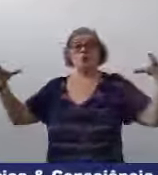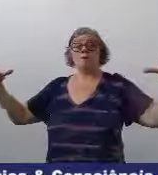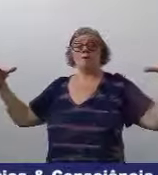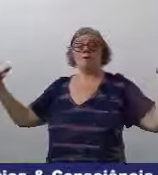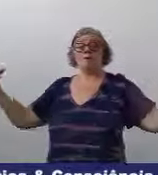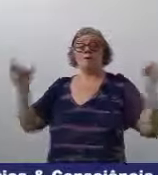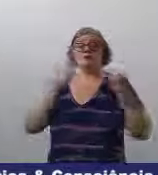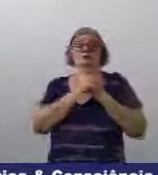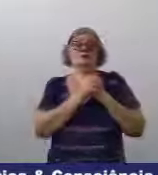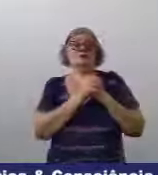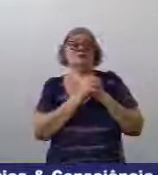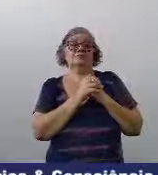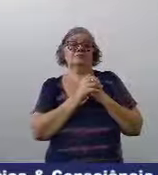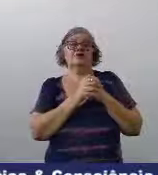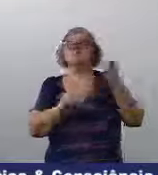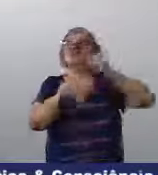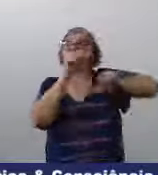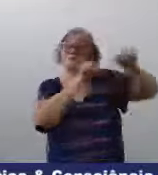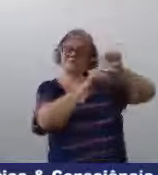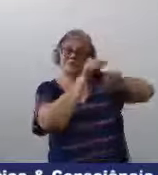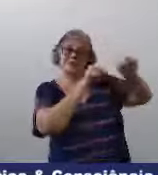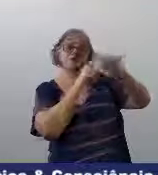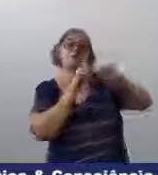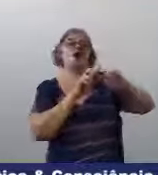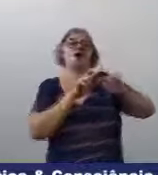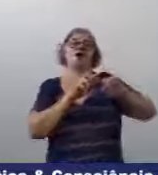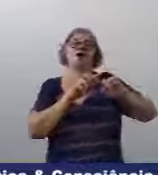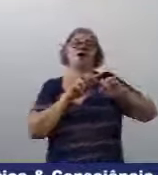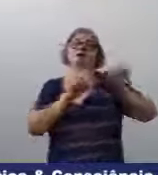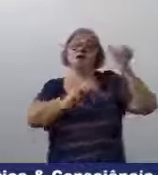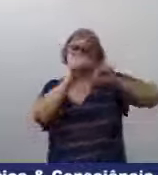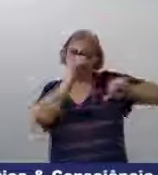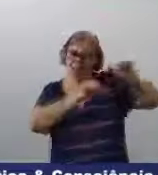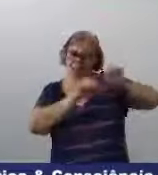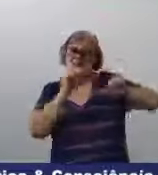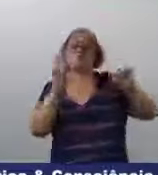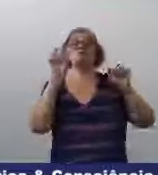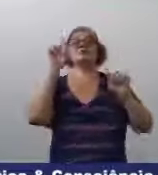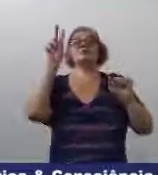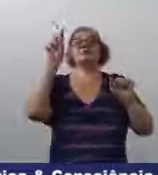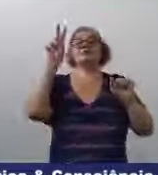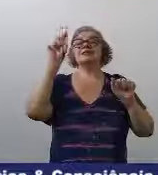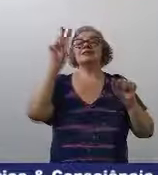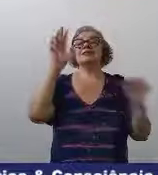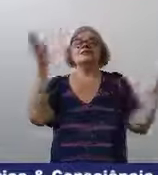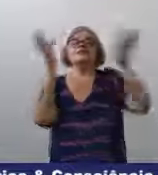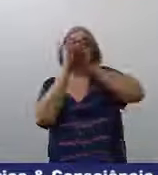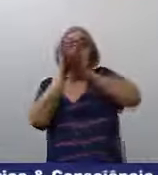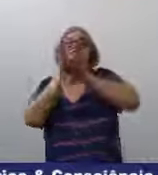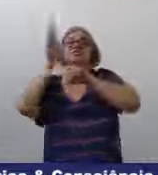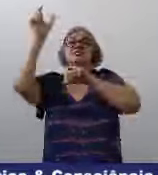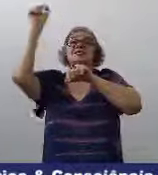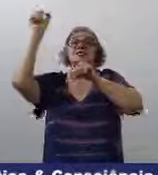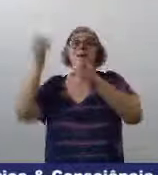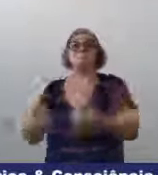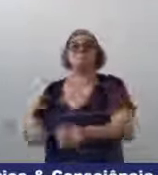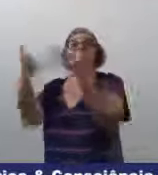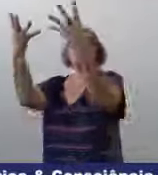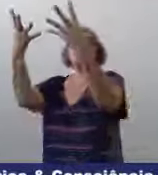crescendo. E pegando o sentido contrário dessa expansão, nós chegamos ao ponto de singularidade que foi o Big